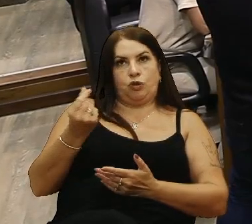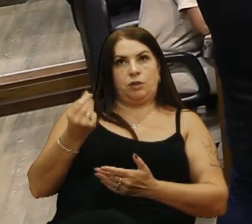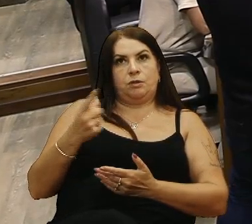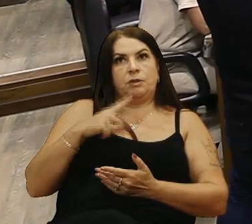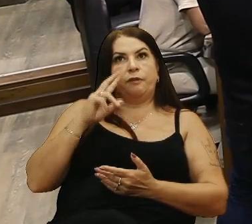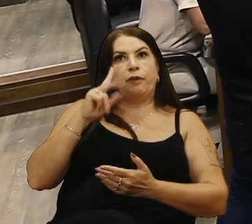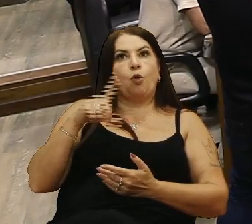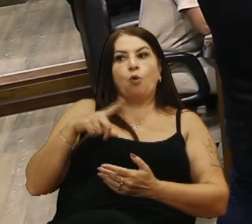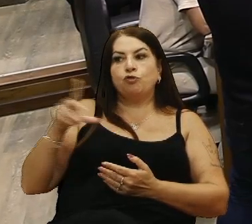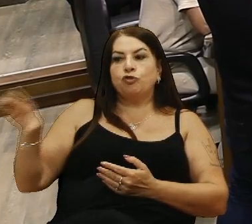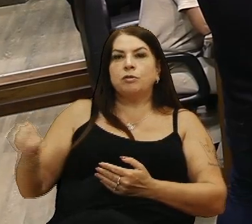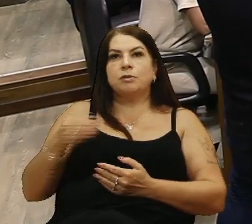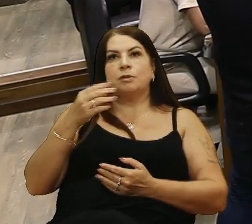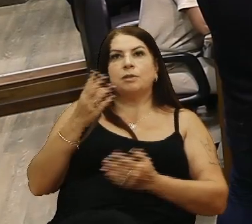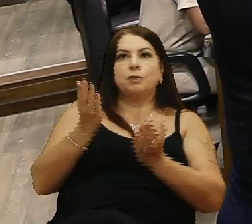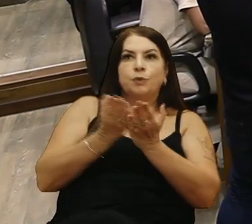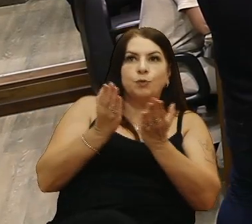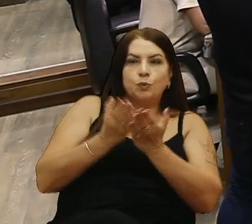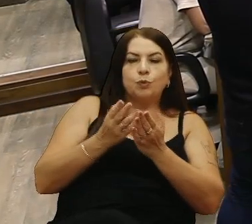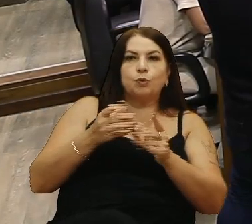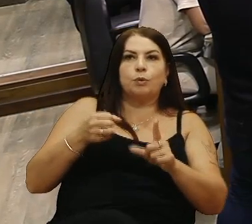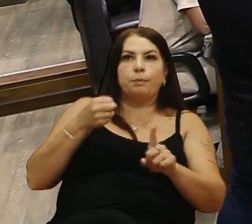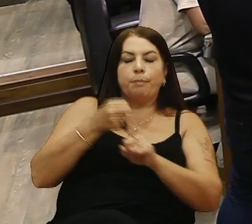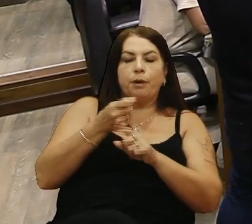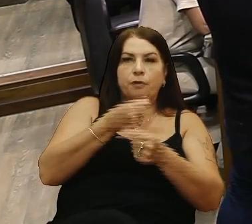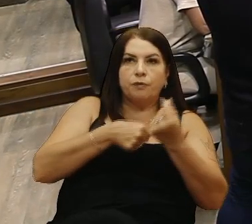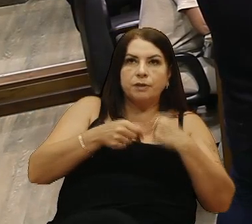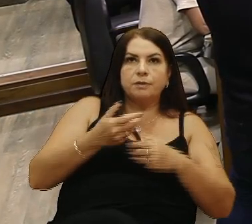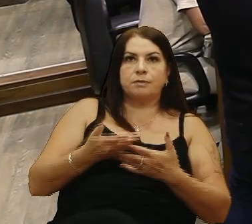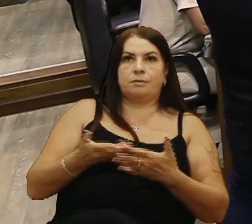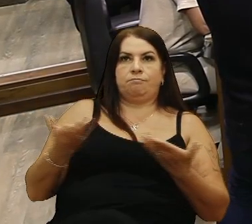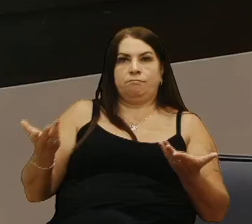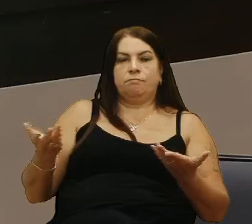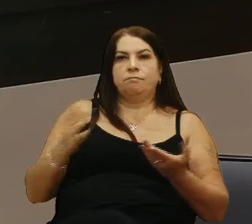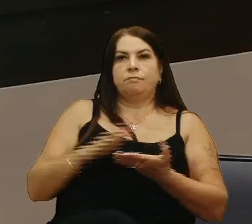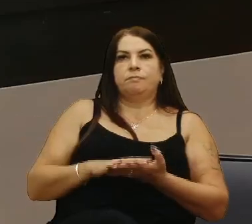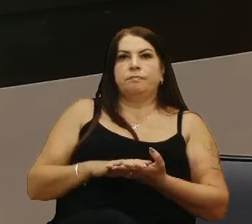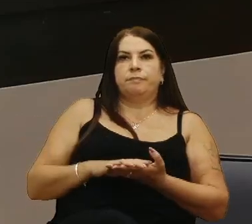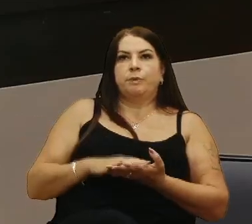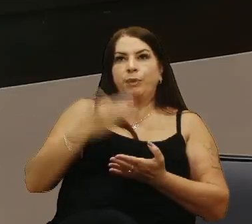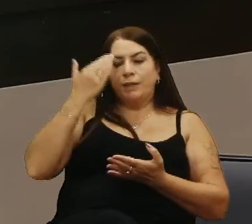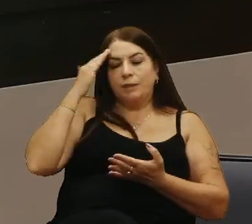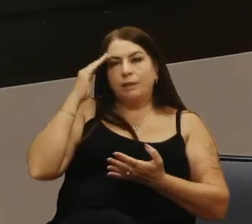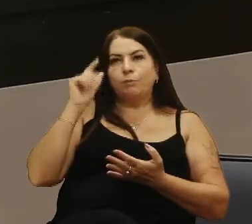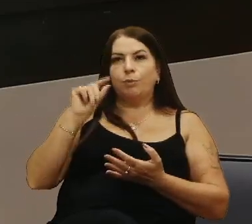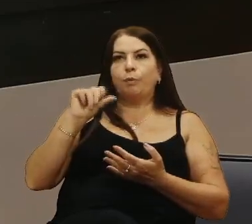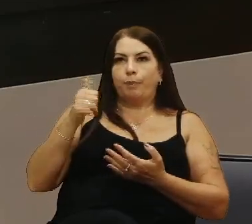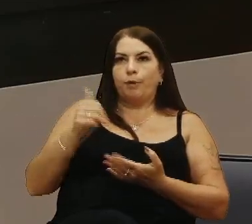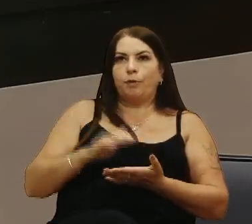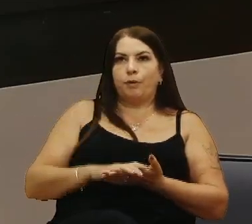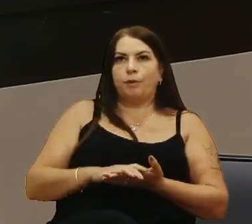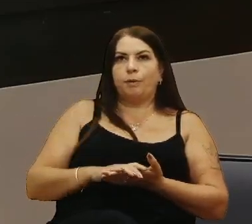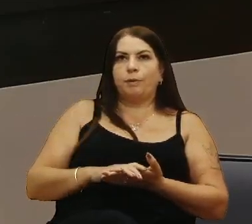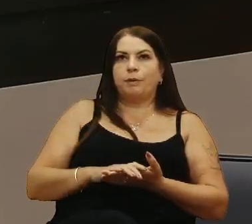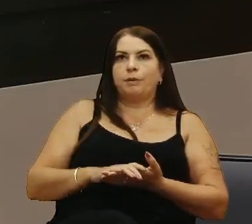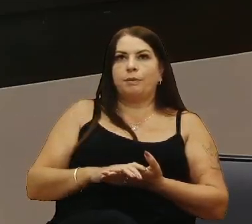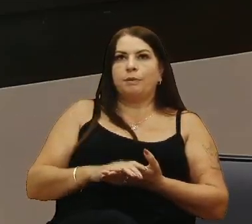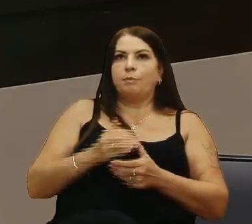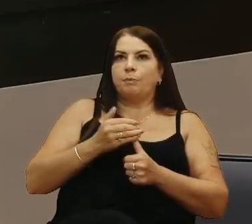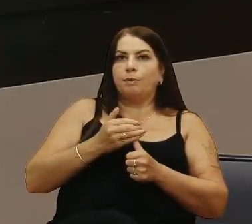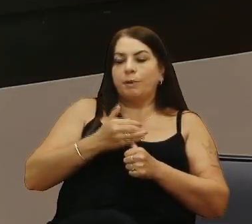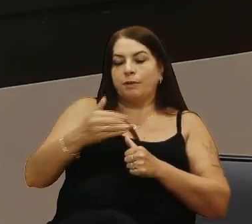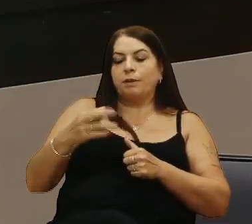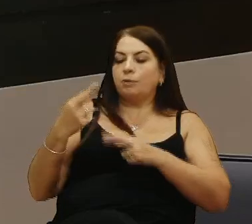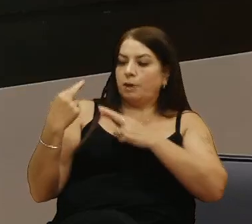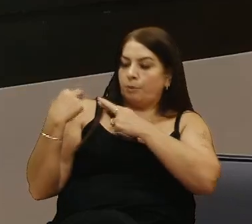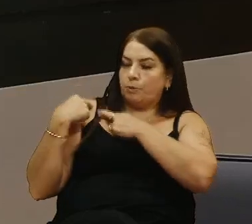que ver de onde vai sair, se tem um estudo, um impacto financeiro nisso, né? Mas eu queria entender um pouco melhor isso. A gente está aqui para fazer um mandato com